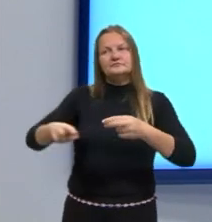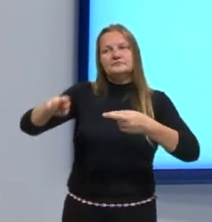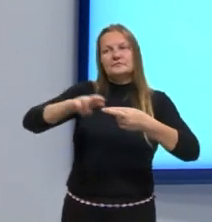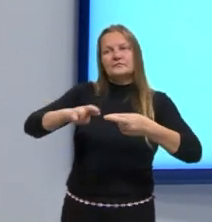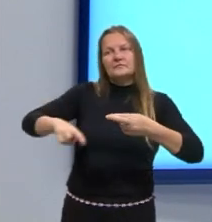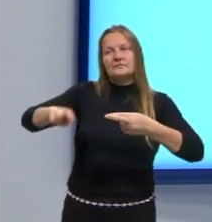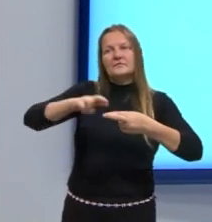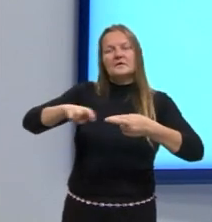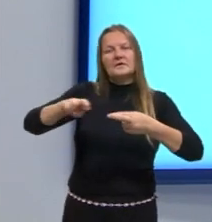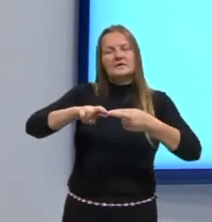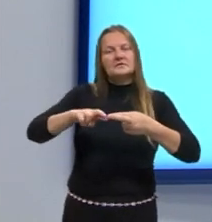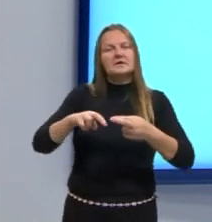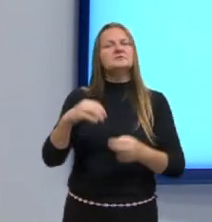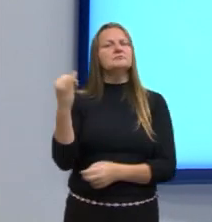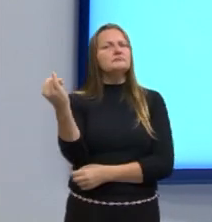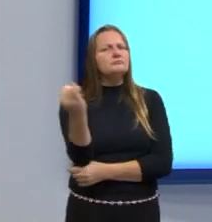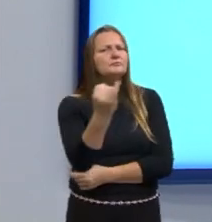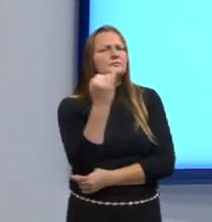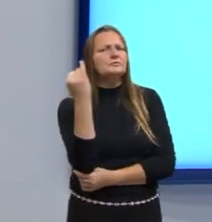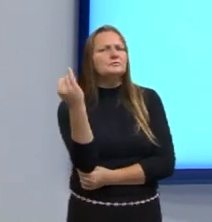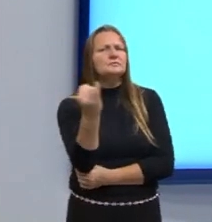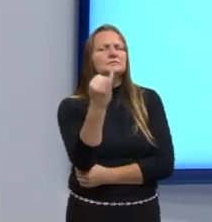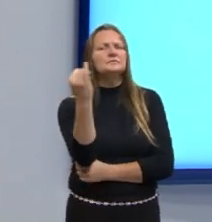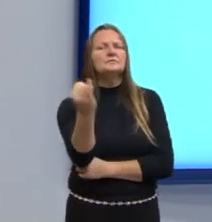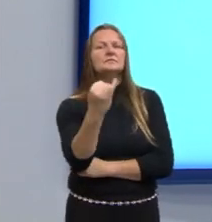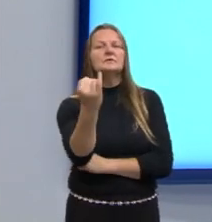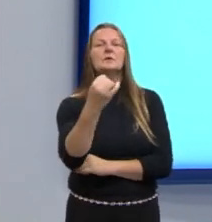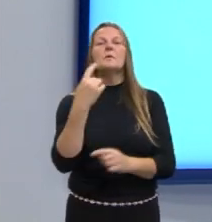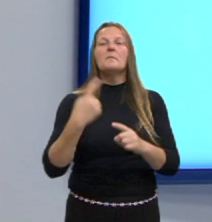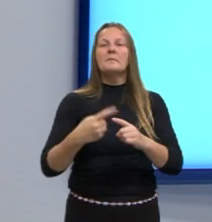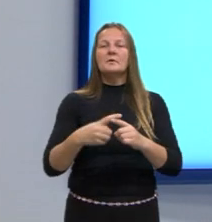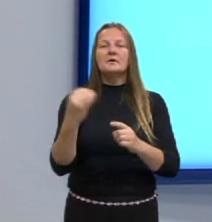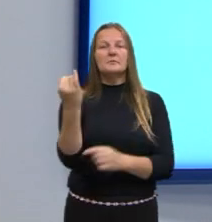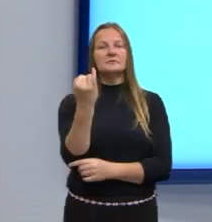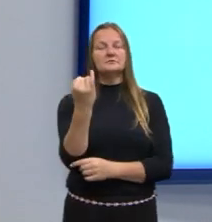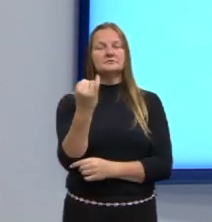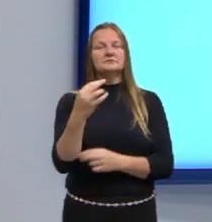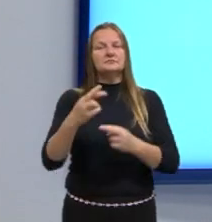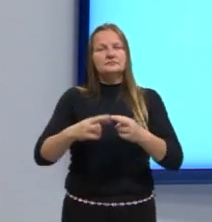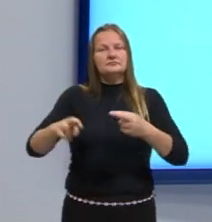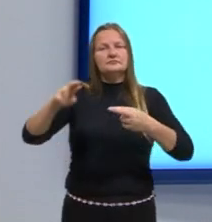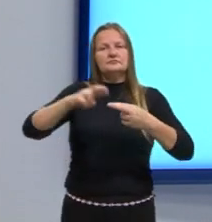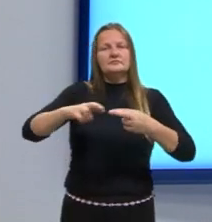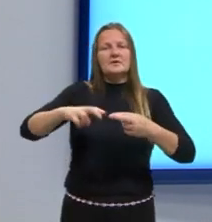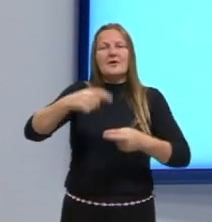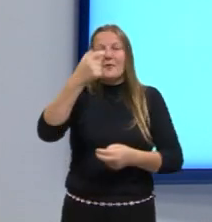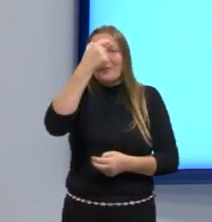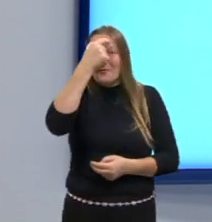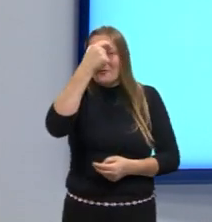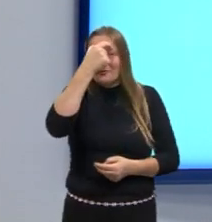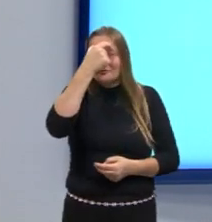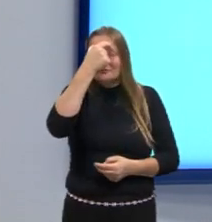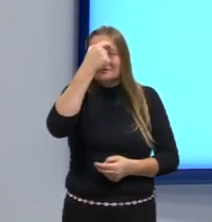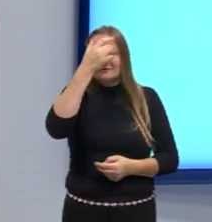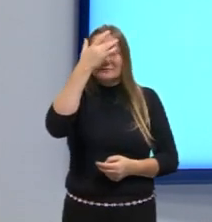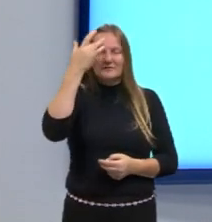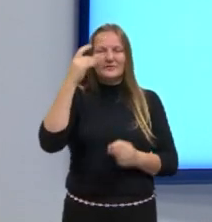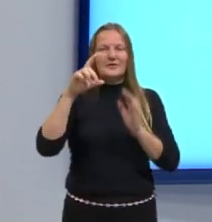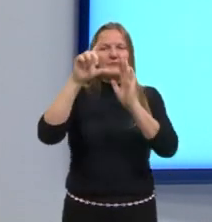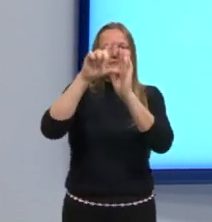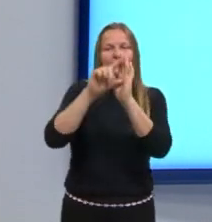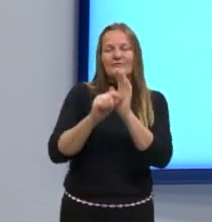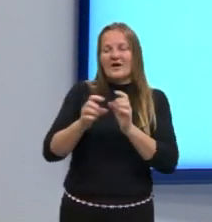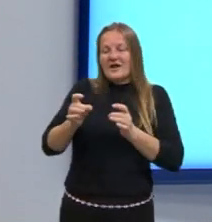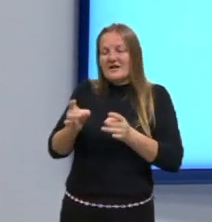de extrema importância tá porque a gente tem que conscientizar as pessoas da diminuição da quantidade